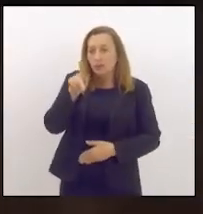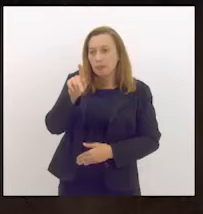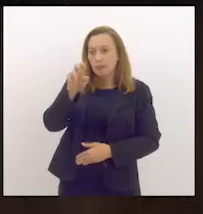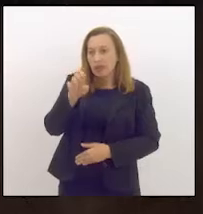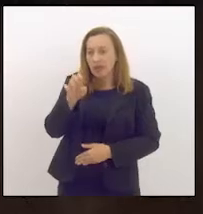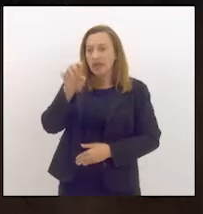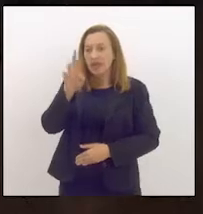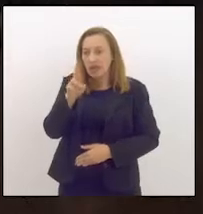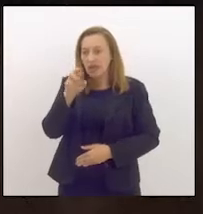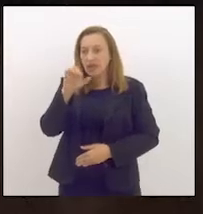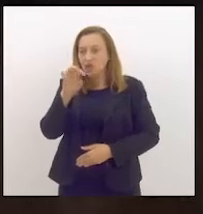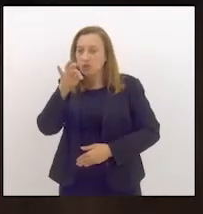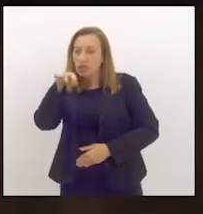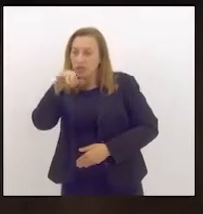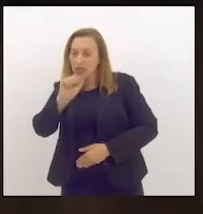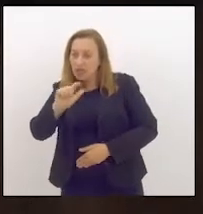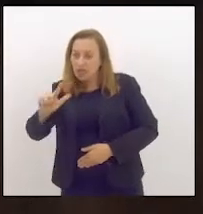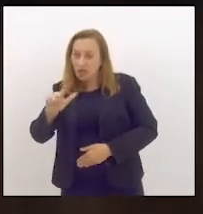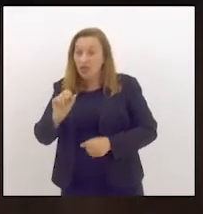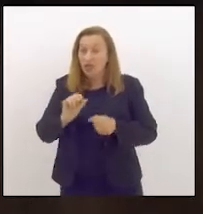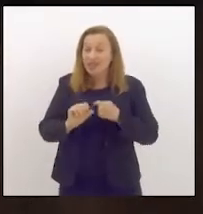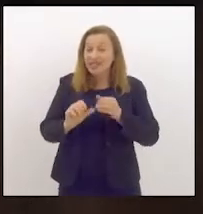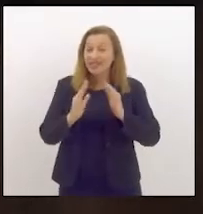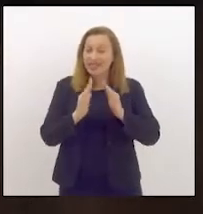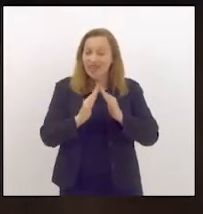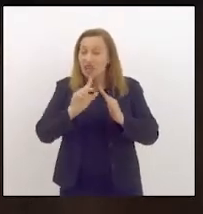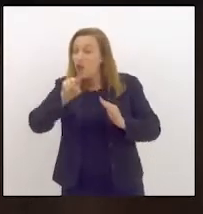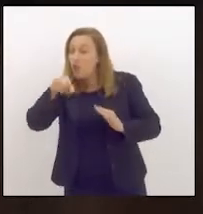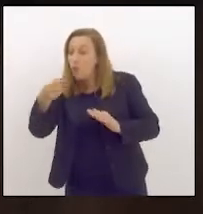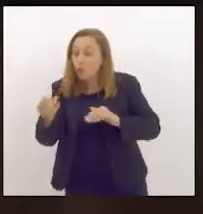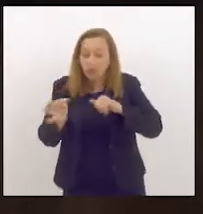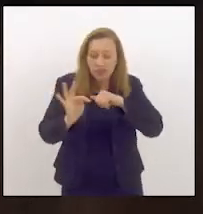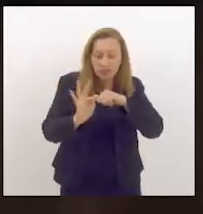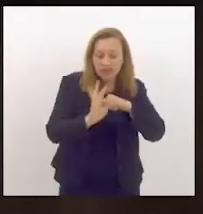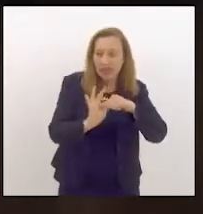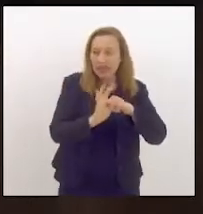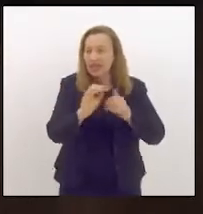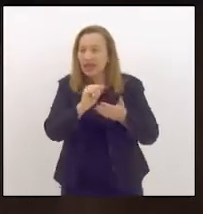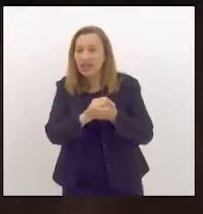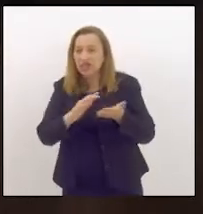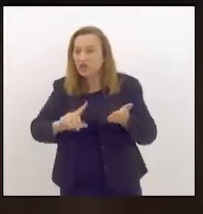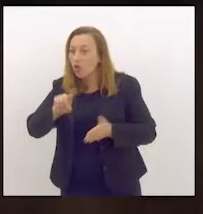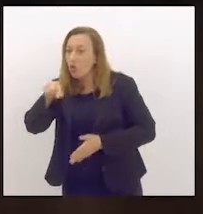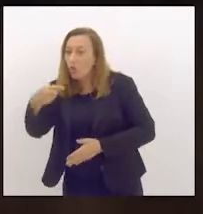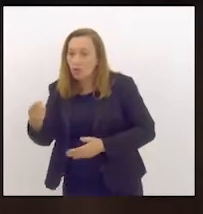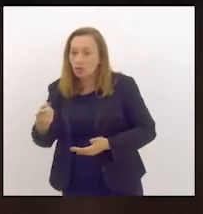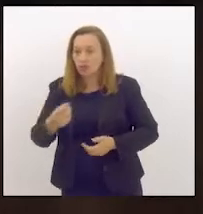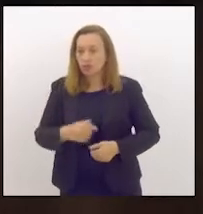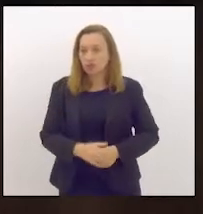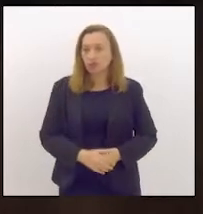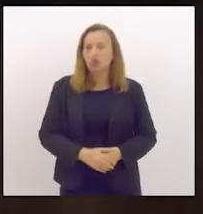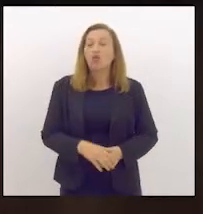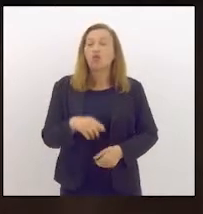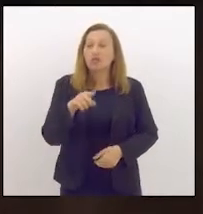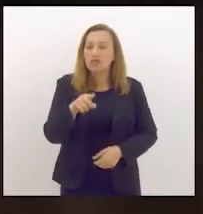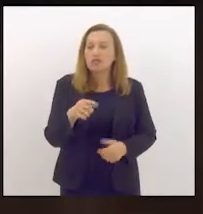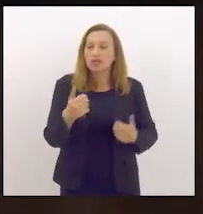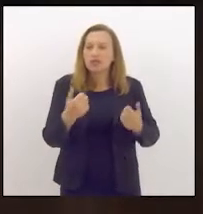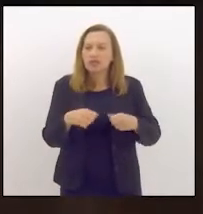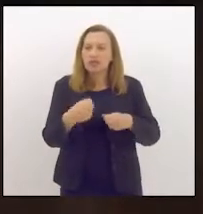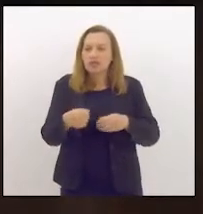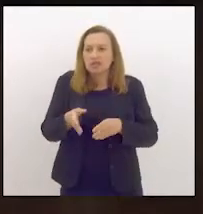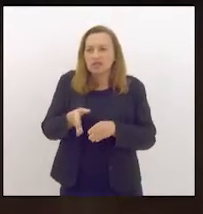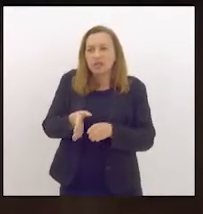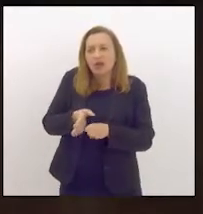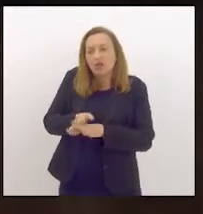casa é uma outra técnica é uma outra atividade é outra forma você tem que